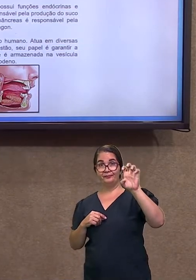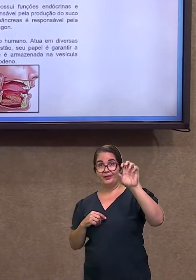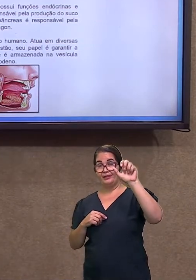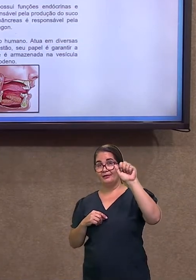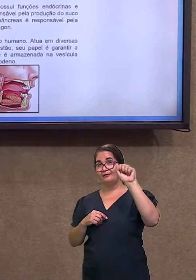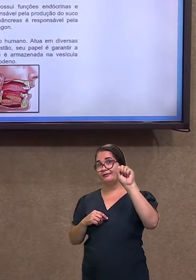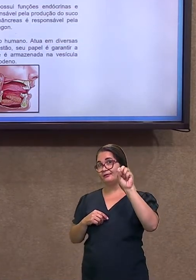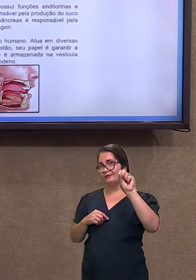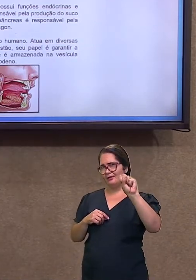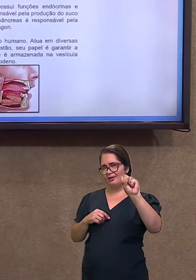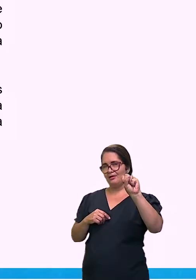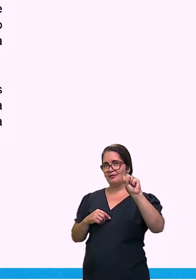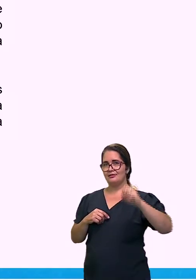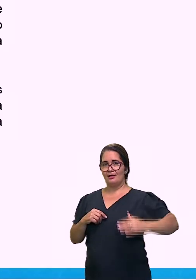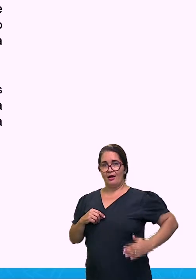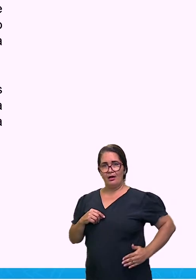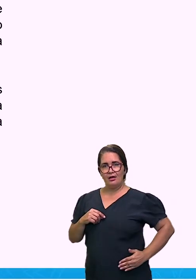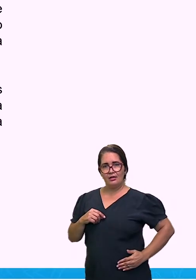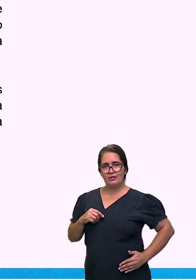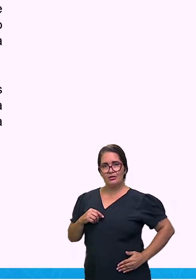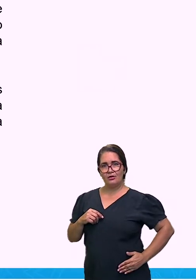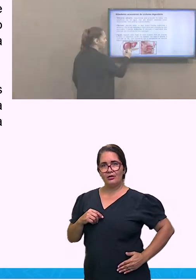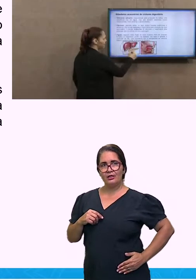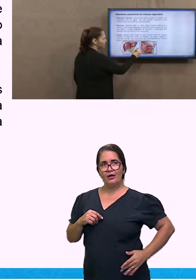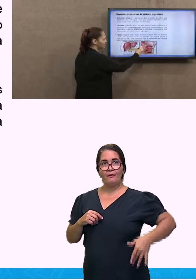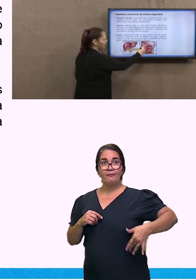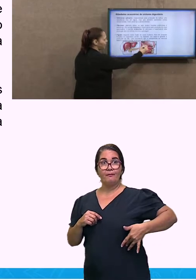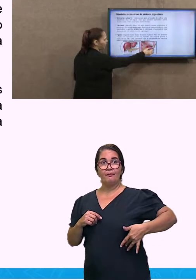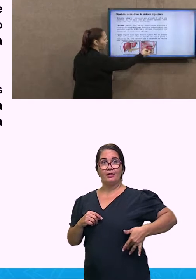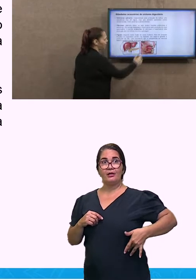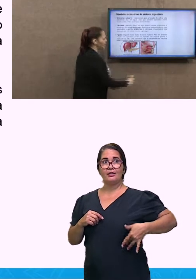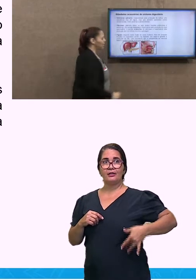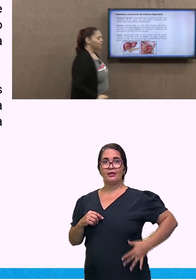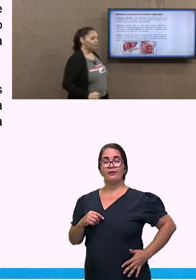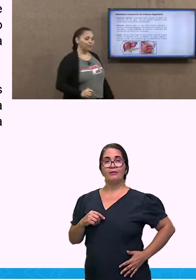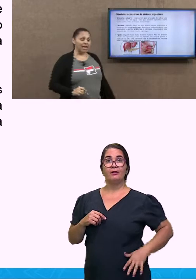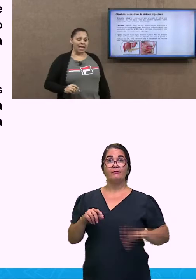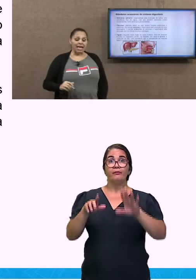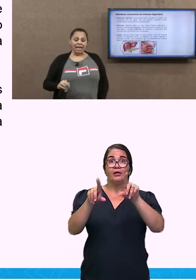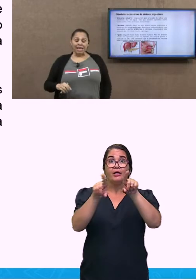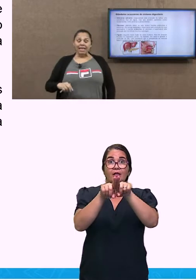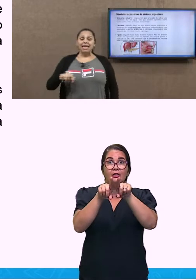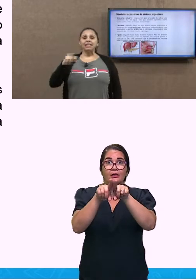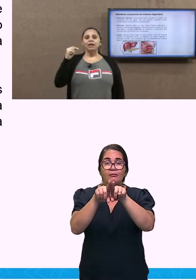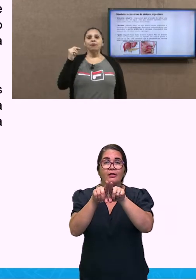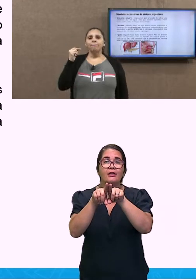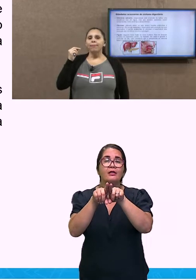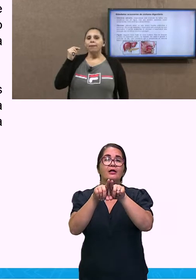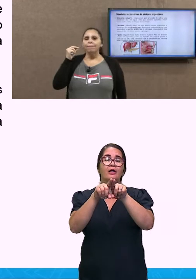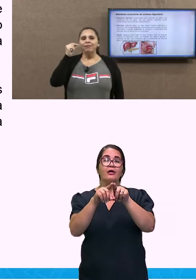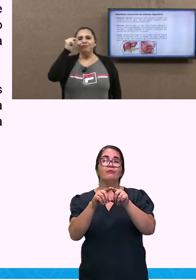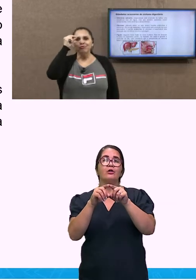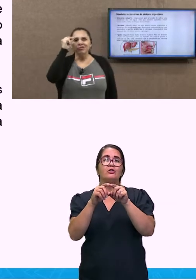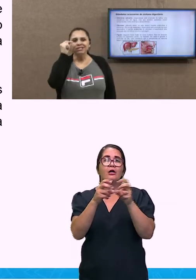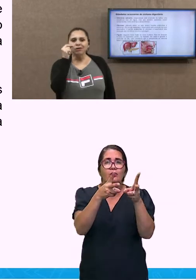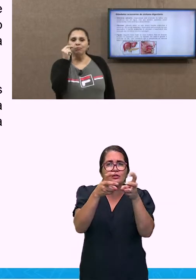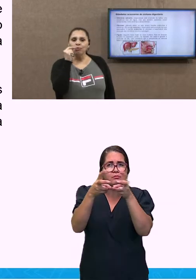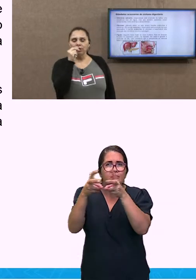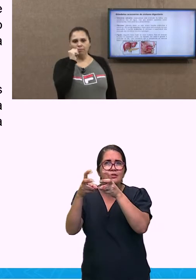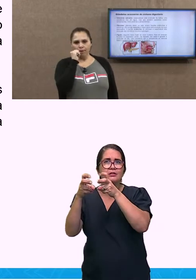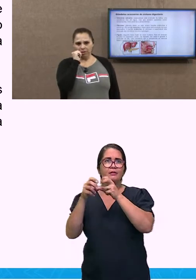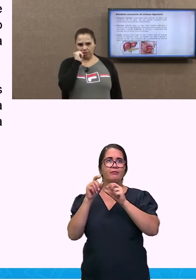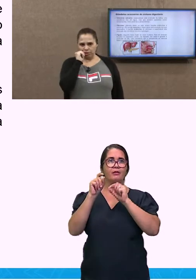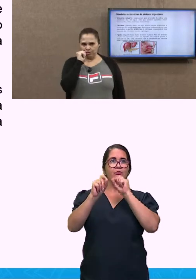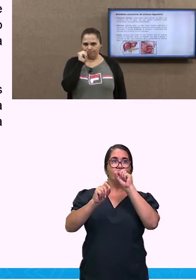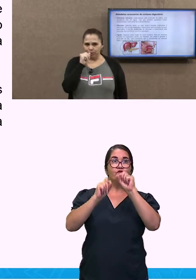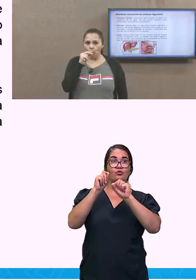uma formatação bem próxima mesmo, né, da língua, e ele tem uma função